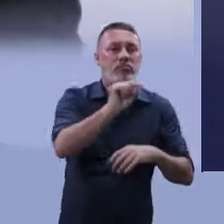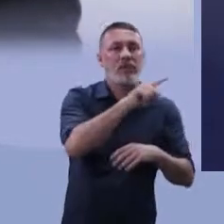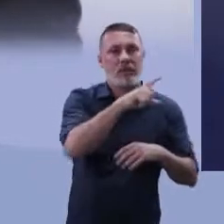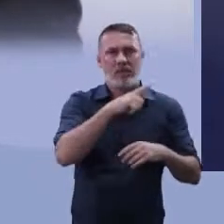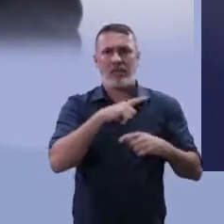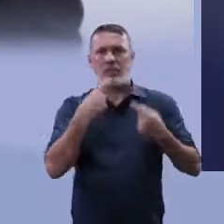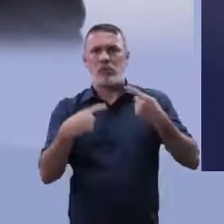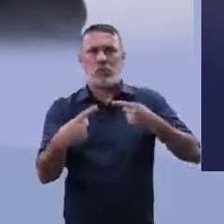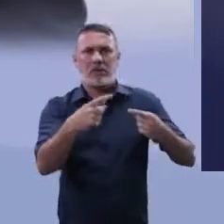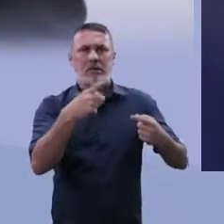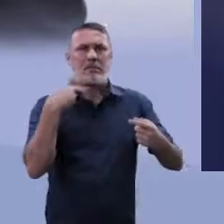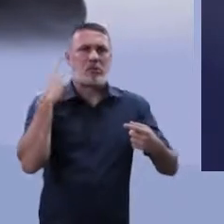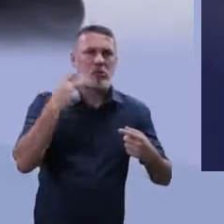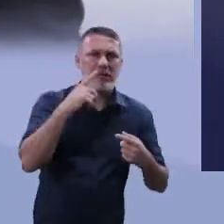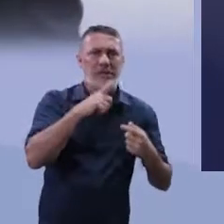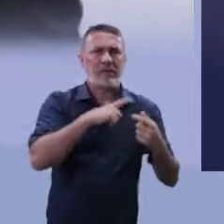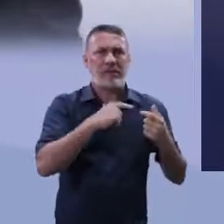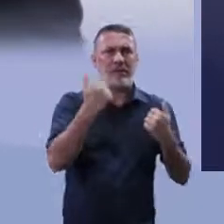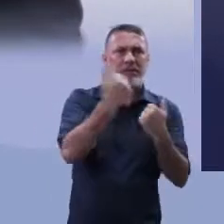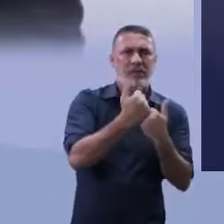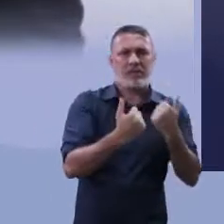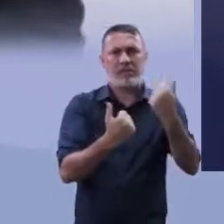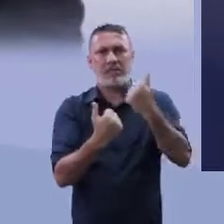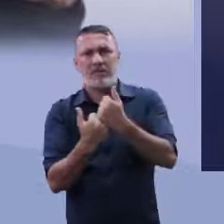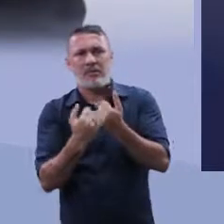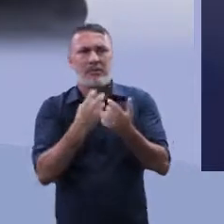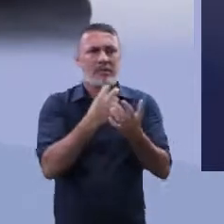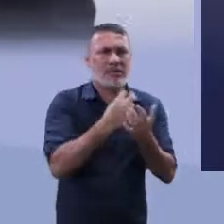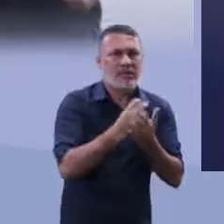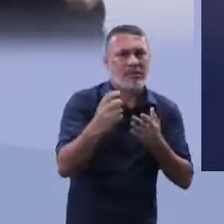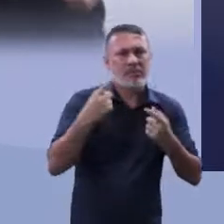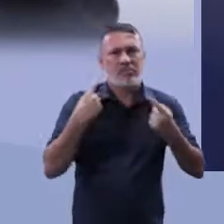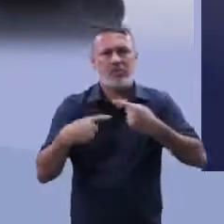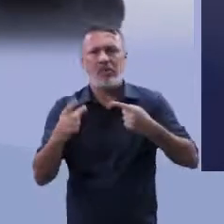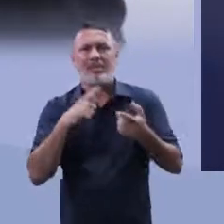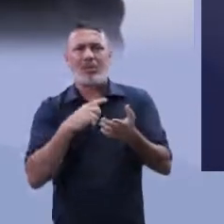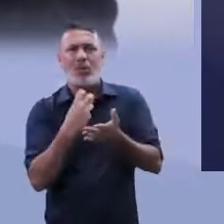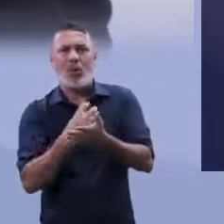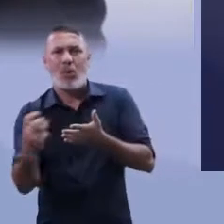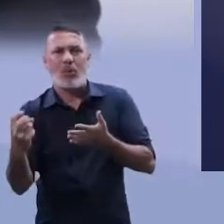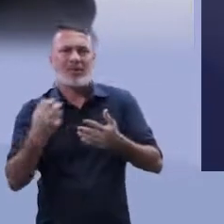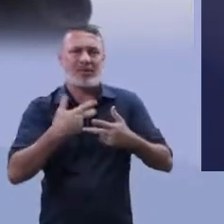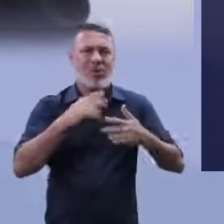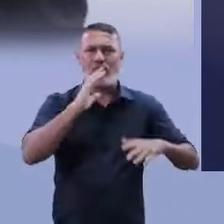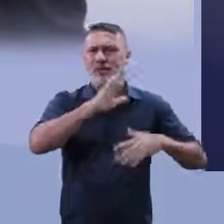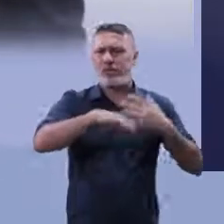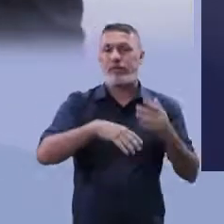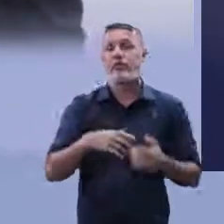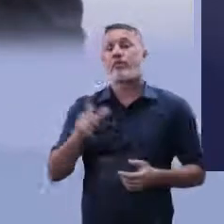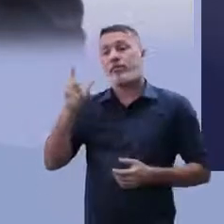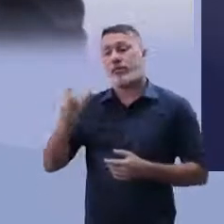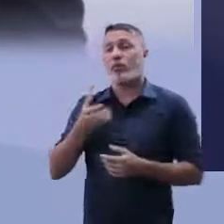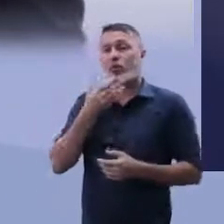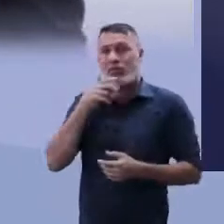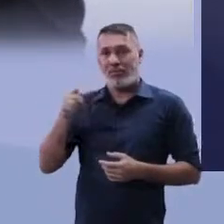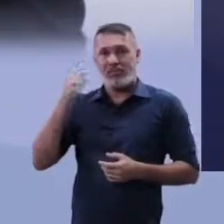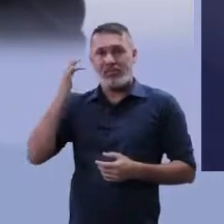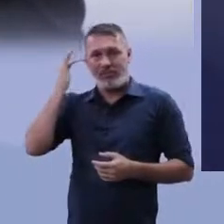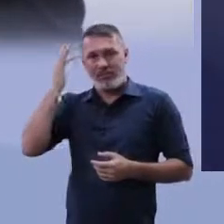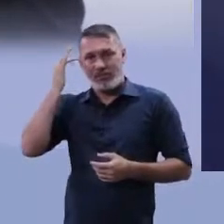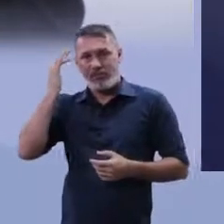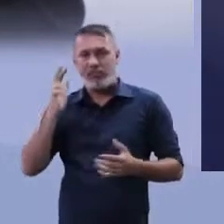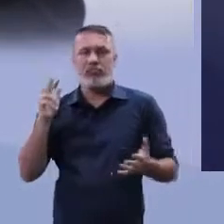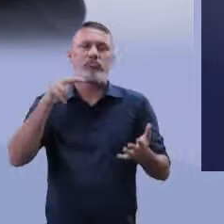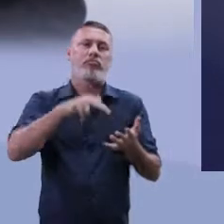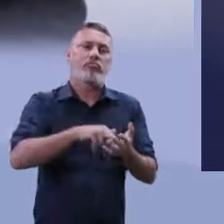como é que eu poderia dizer? De instabilidade política, sucessões de instabilidade, de golpes. E aí então